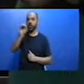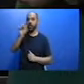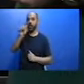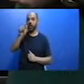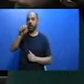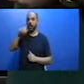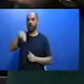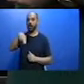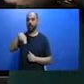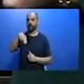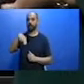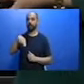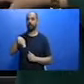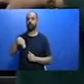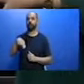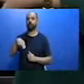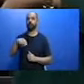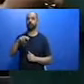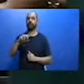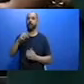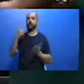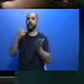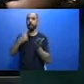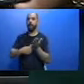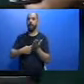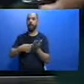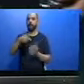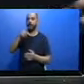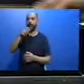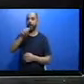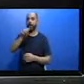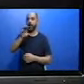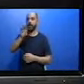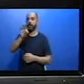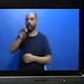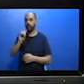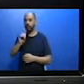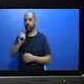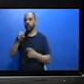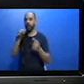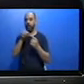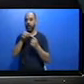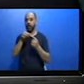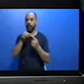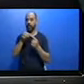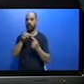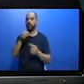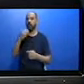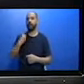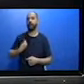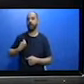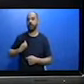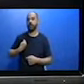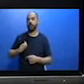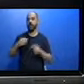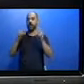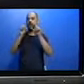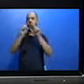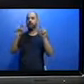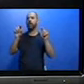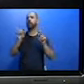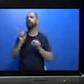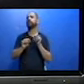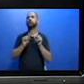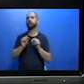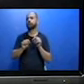pela vida essa frase significa o quê e entre todas